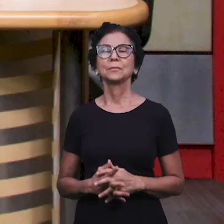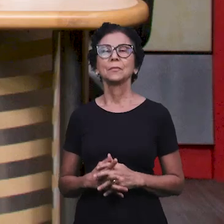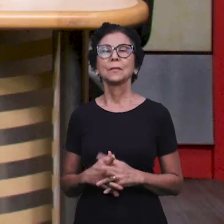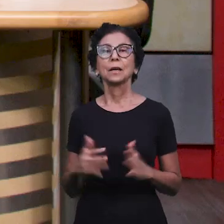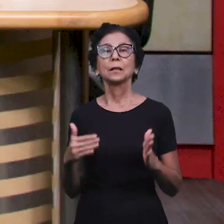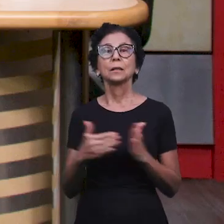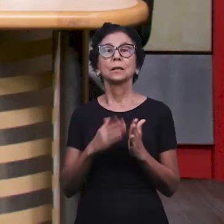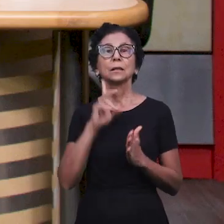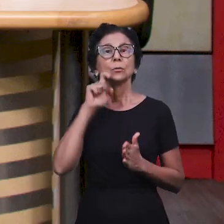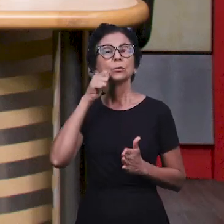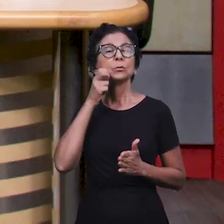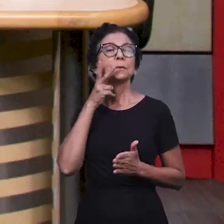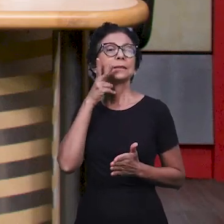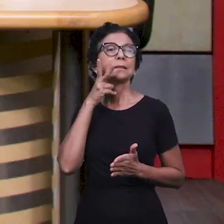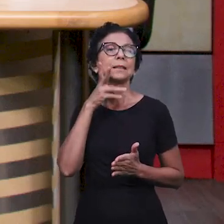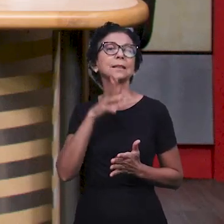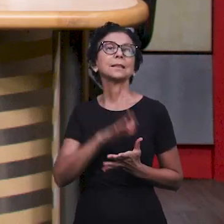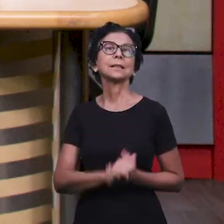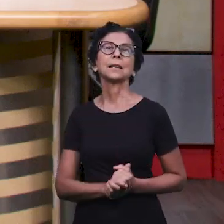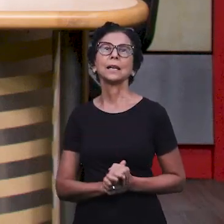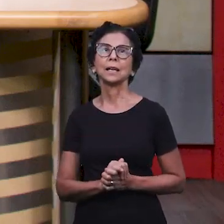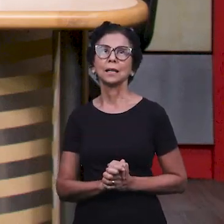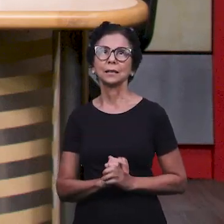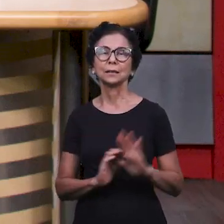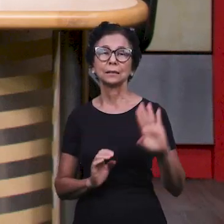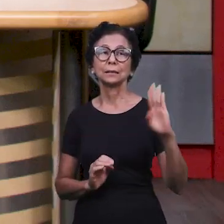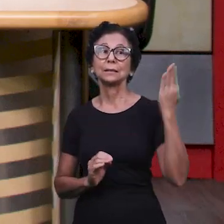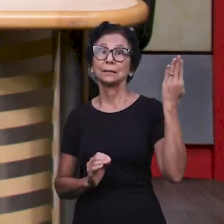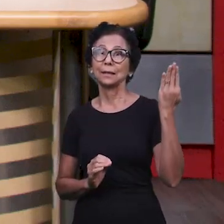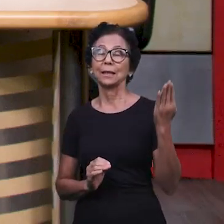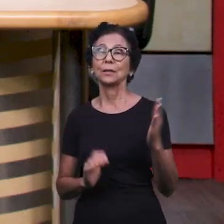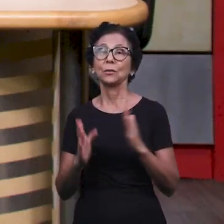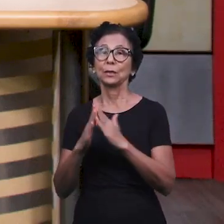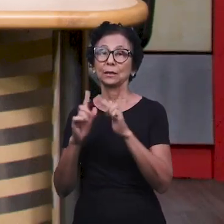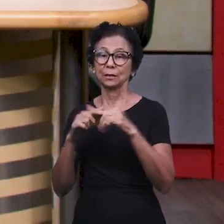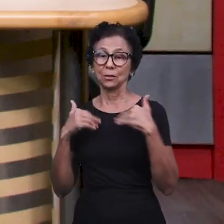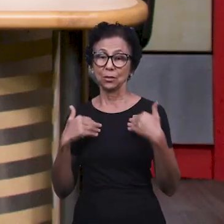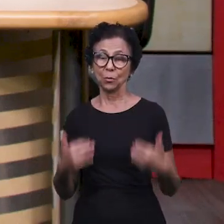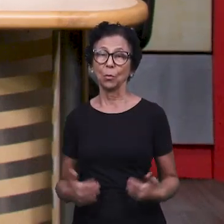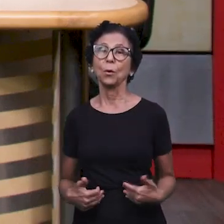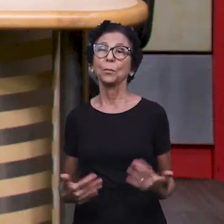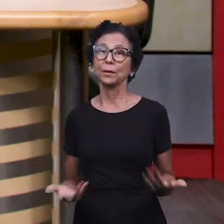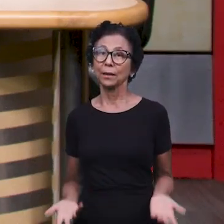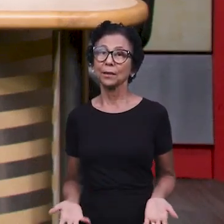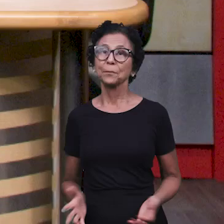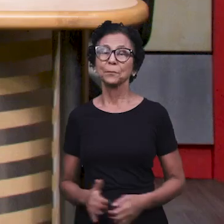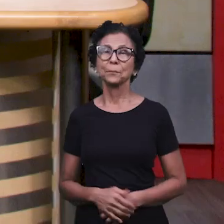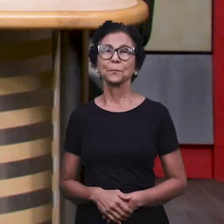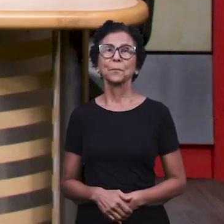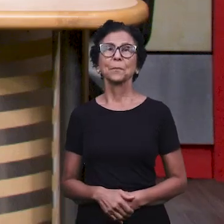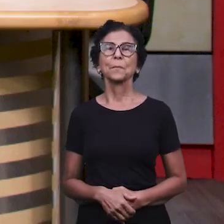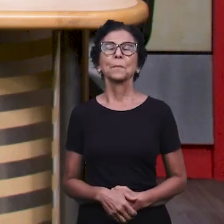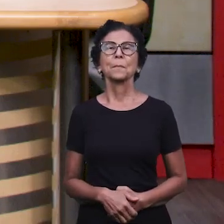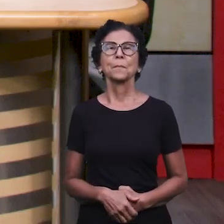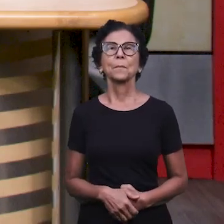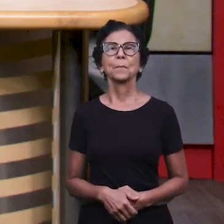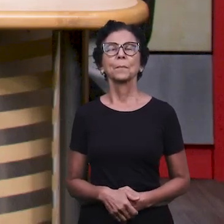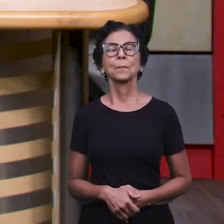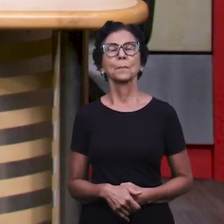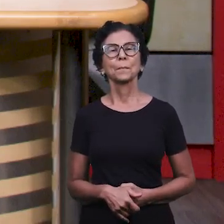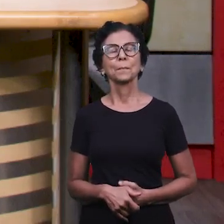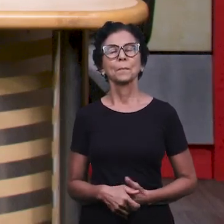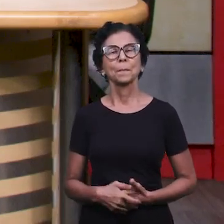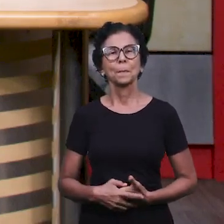corpo. Muito bem. Estamos falando aqui sobre um momento profético